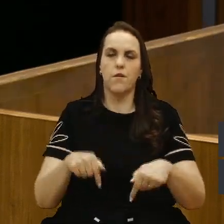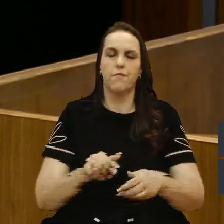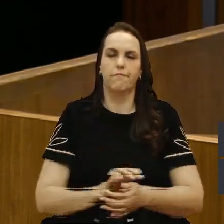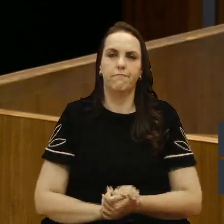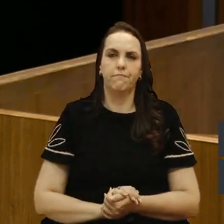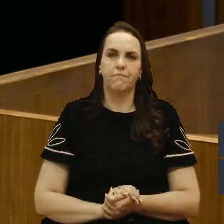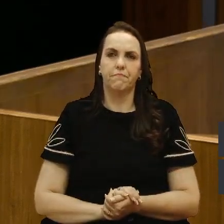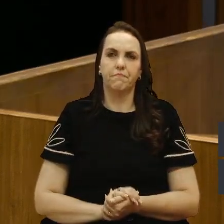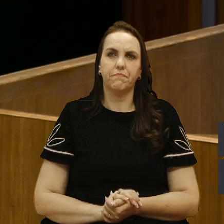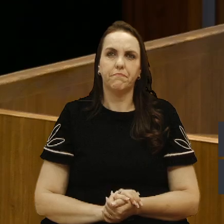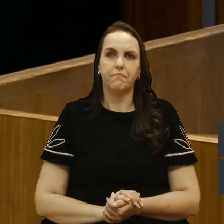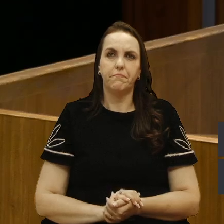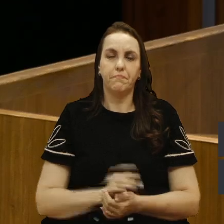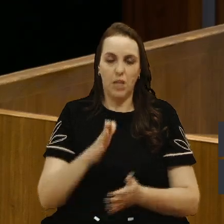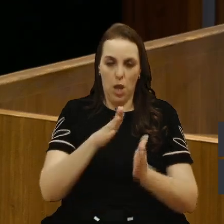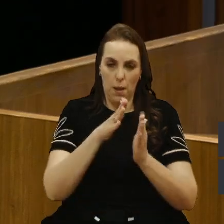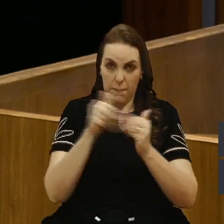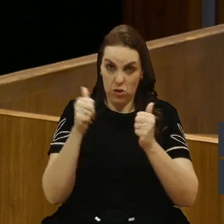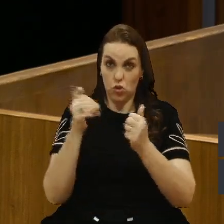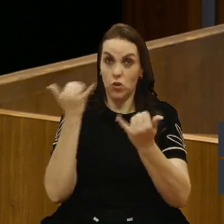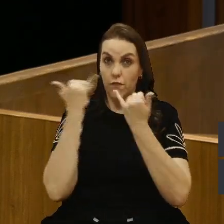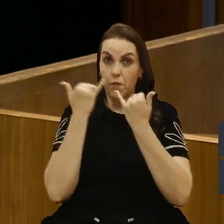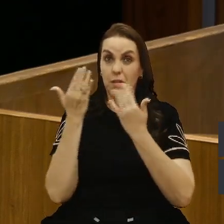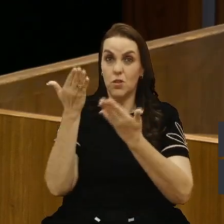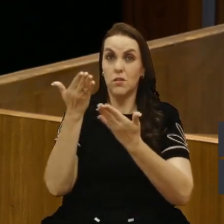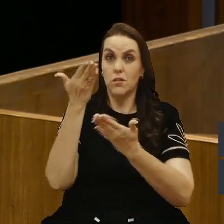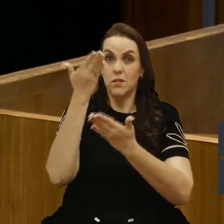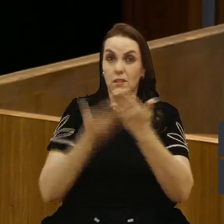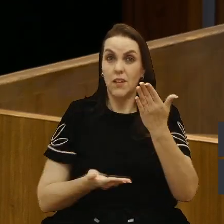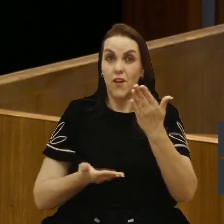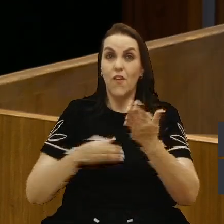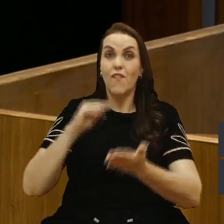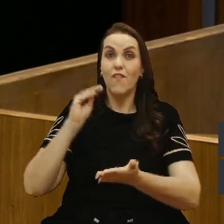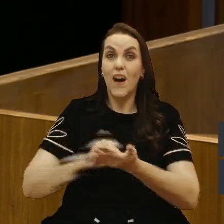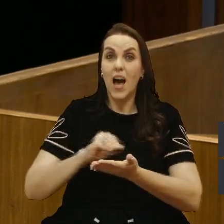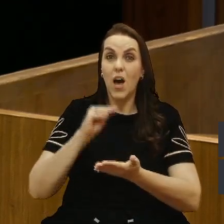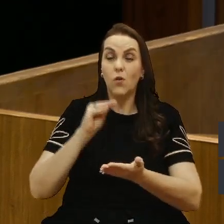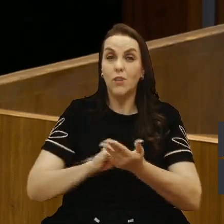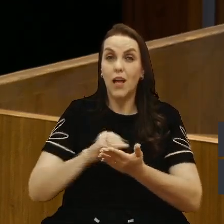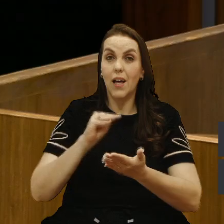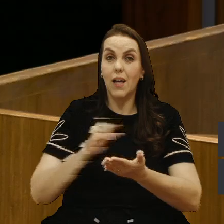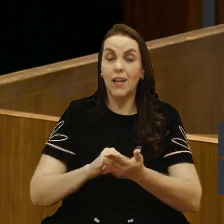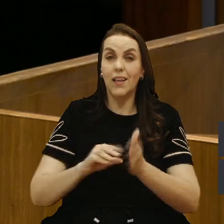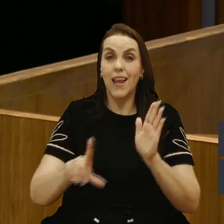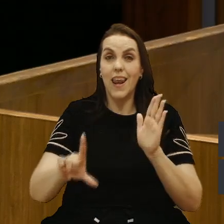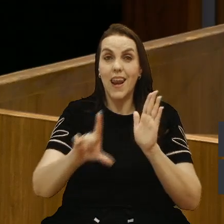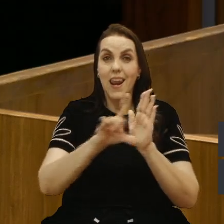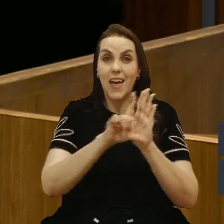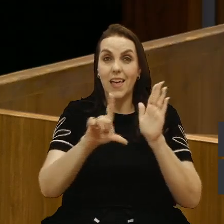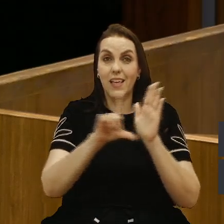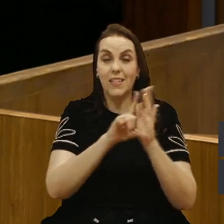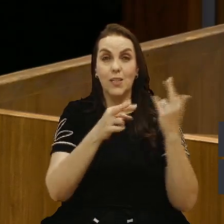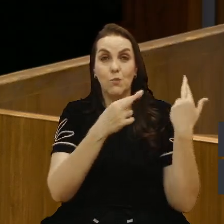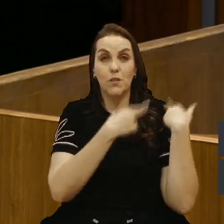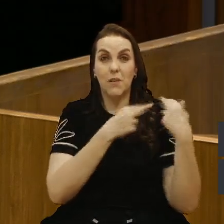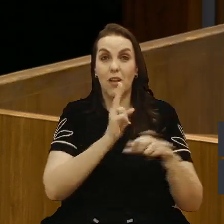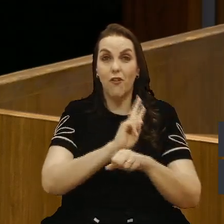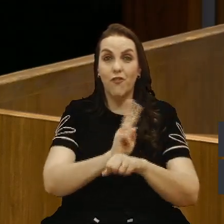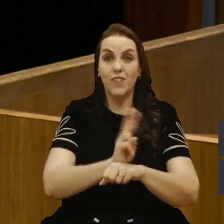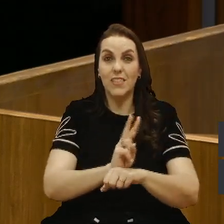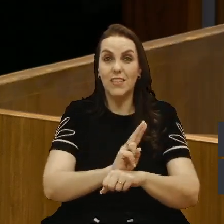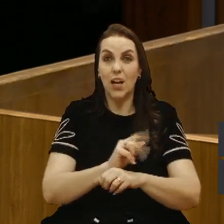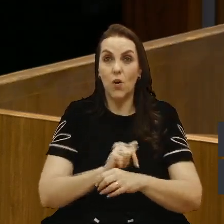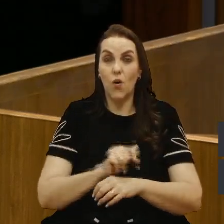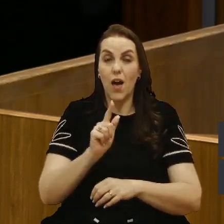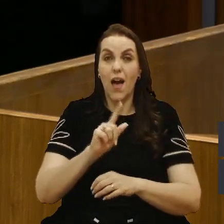aqui, nesse pedido de informação, é falta da lei de responsabilidade fiscal. Isso